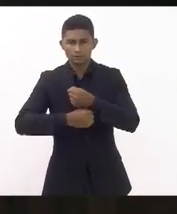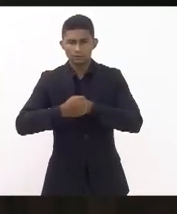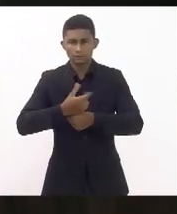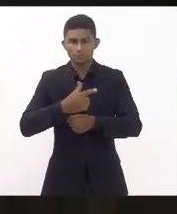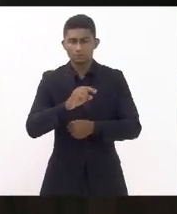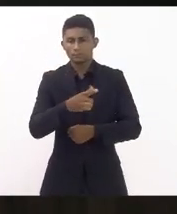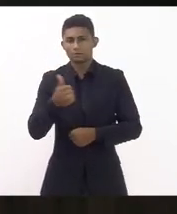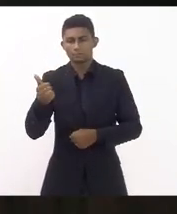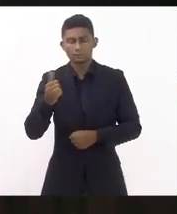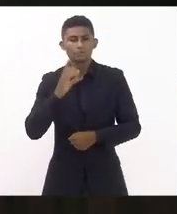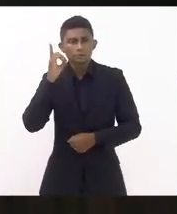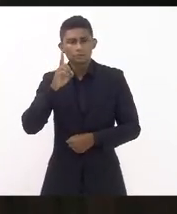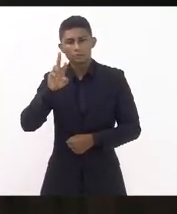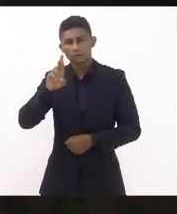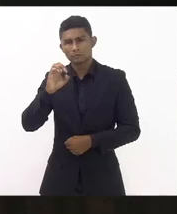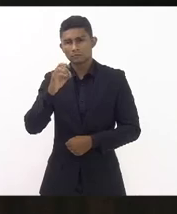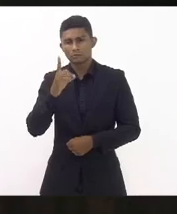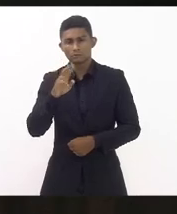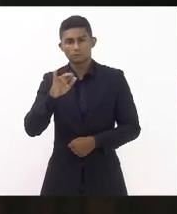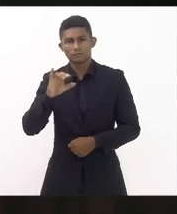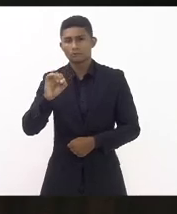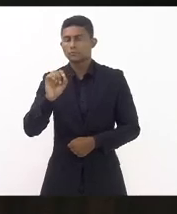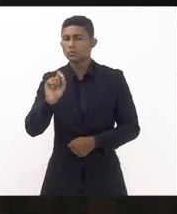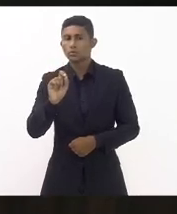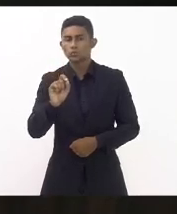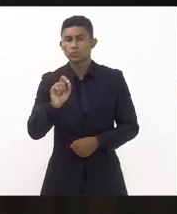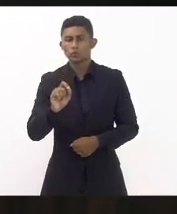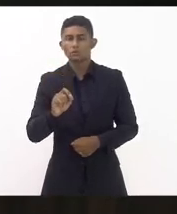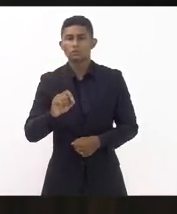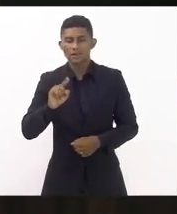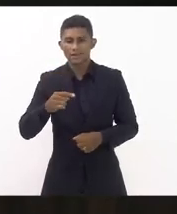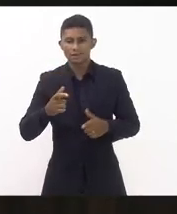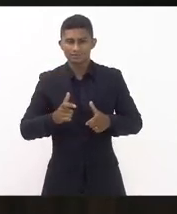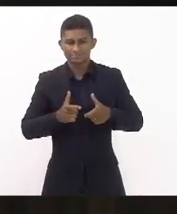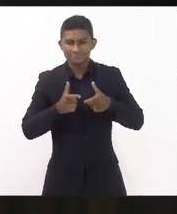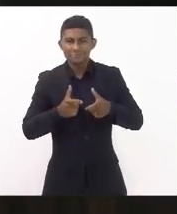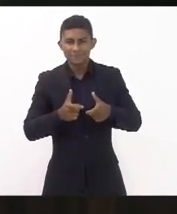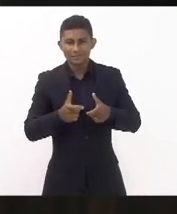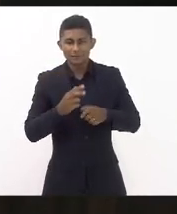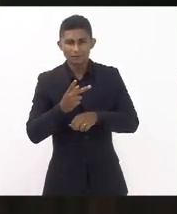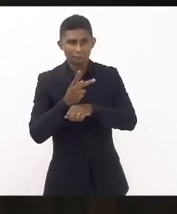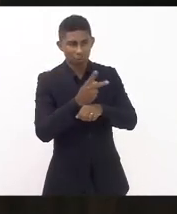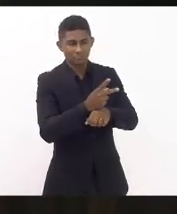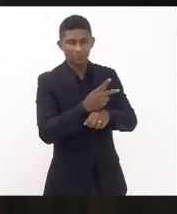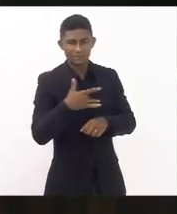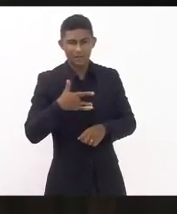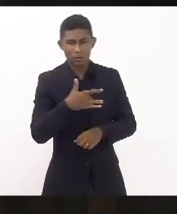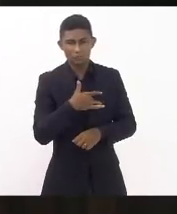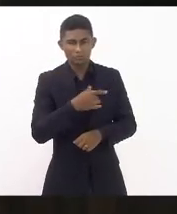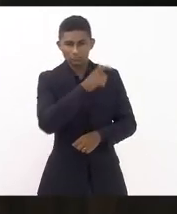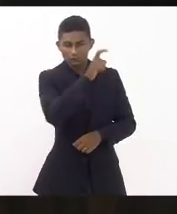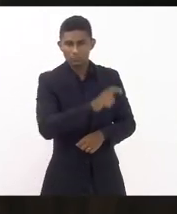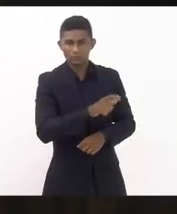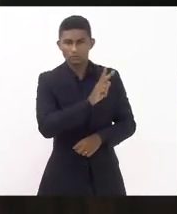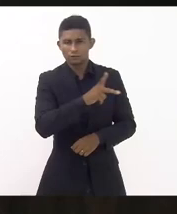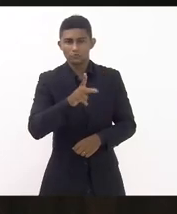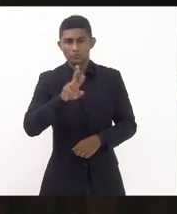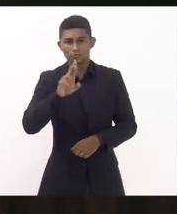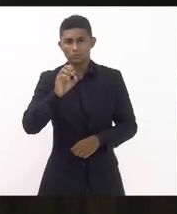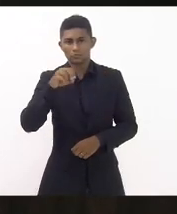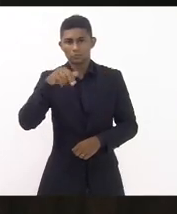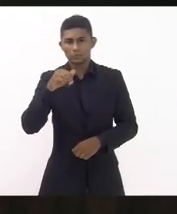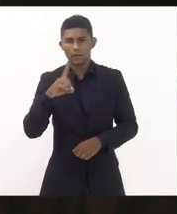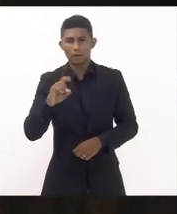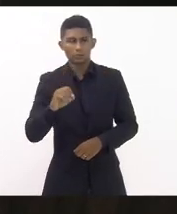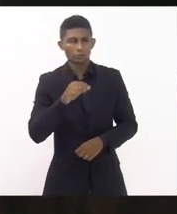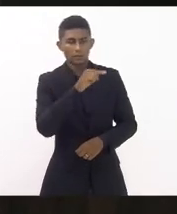936/2021, de autoria do deputado Rodrigo Amorim, que concede prêmio Ananelli de Saúde ao ilustríssimo professor Dr. Ronaldo Damião, diretor-geral do Hospital